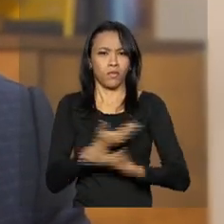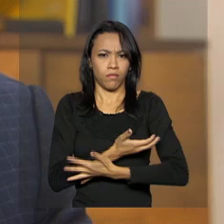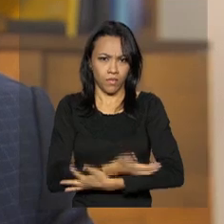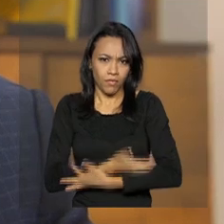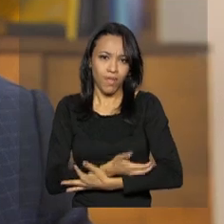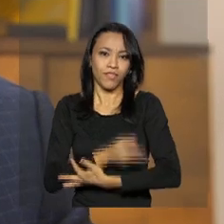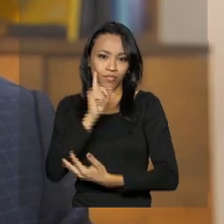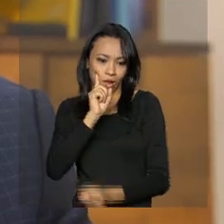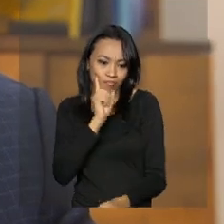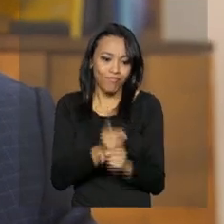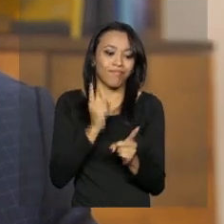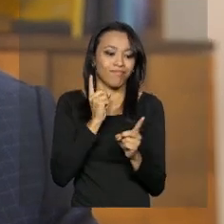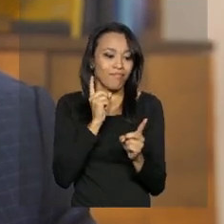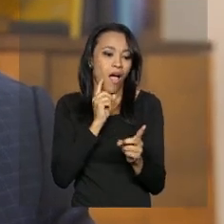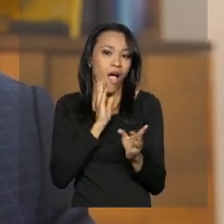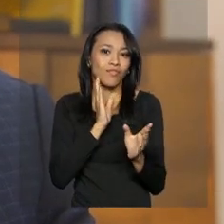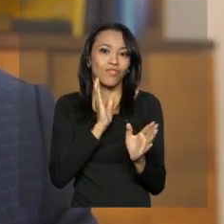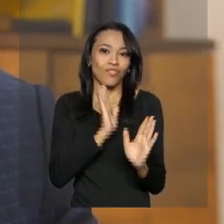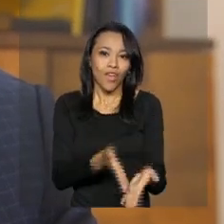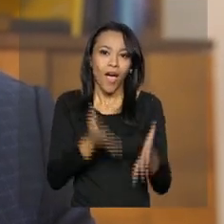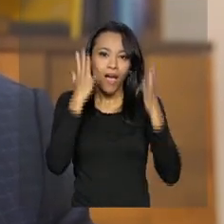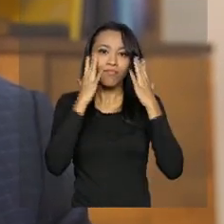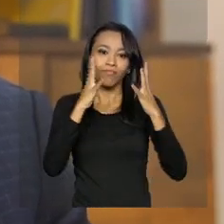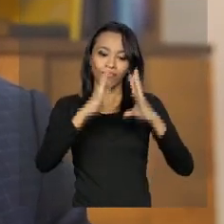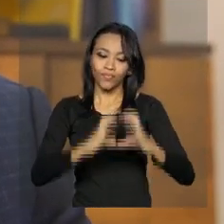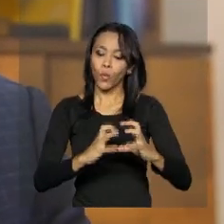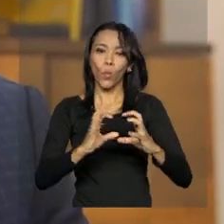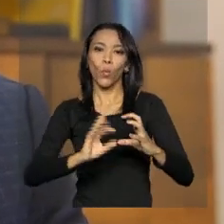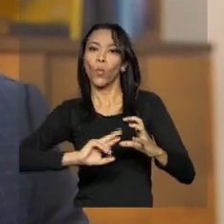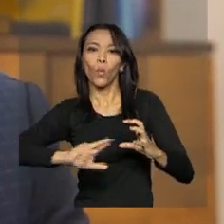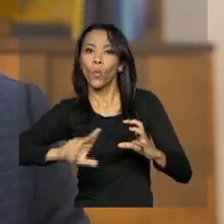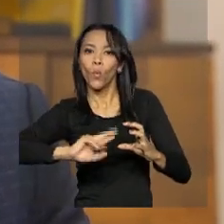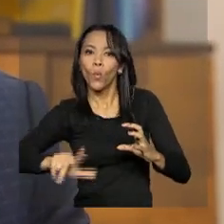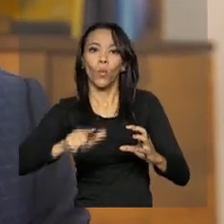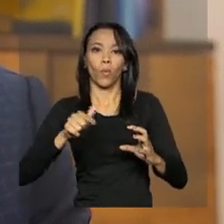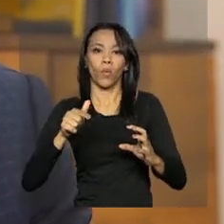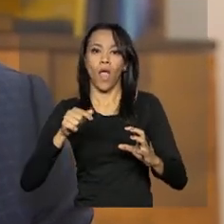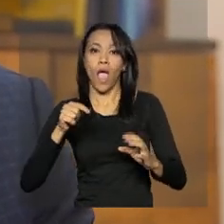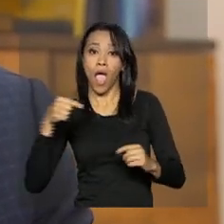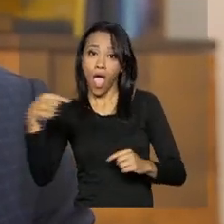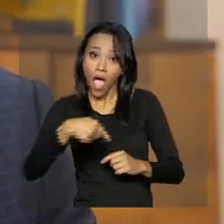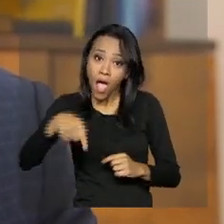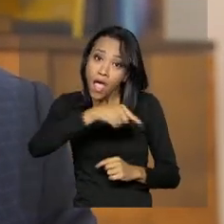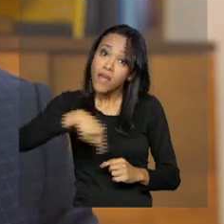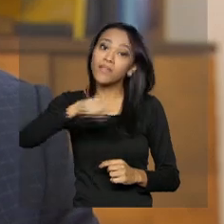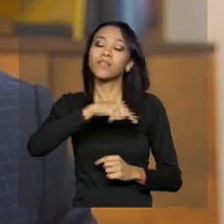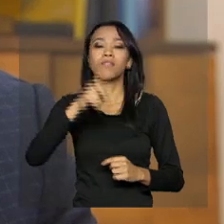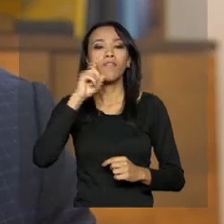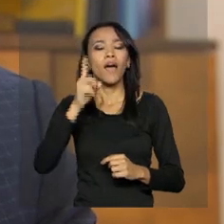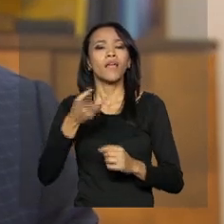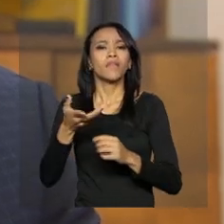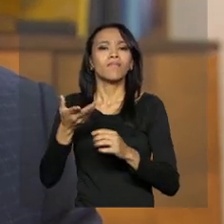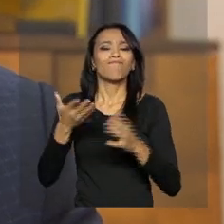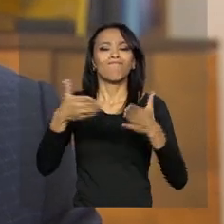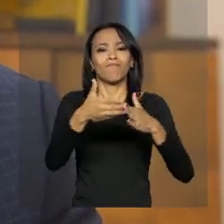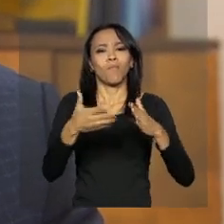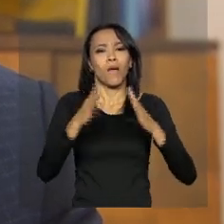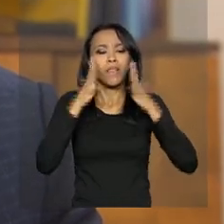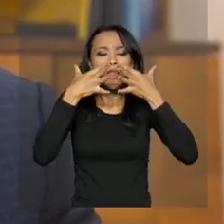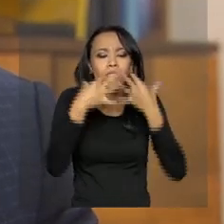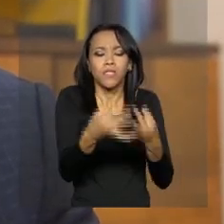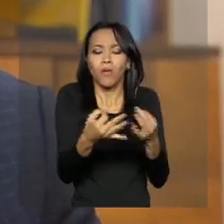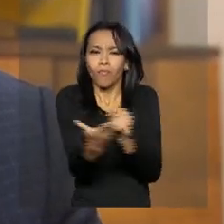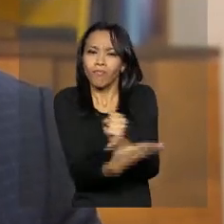serão diagnosticadas como não microcéfalos essas crianças serão devolvidas paraa atenção básica e continuarão